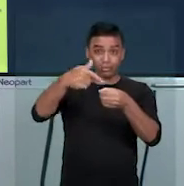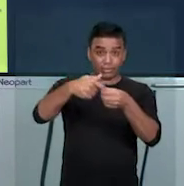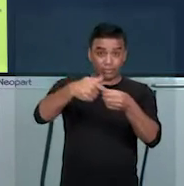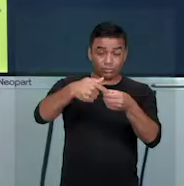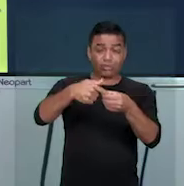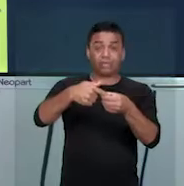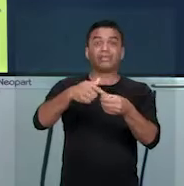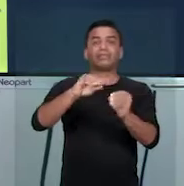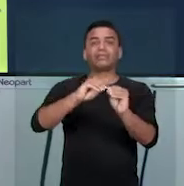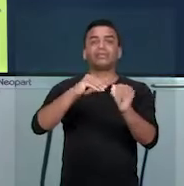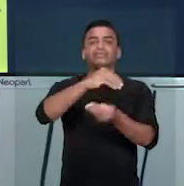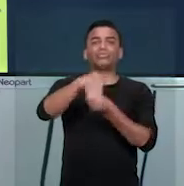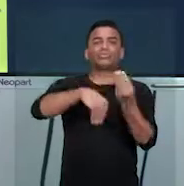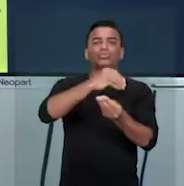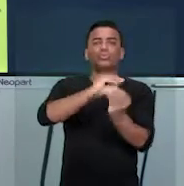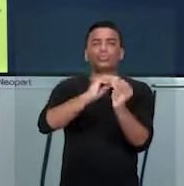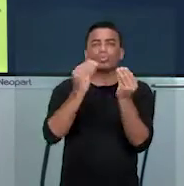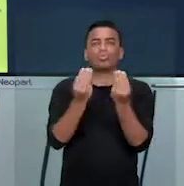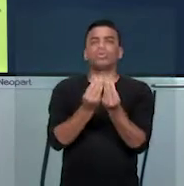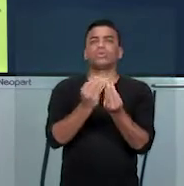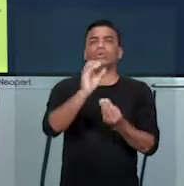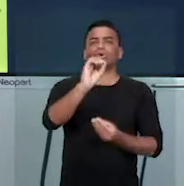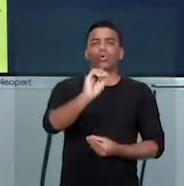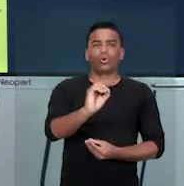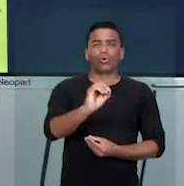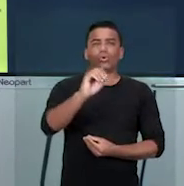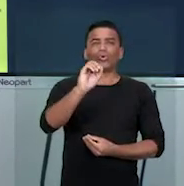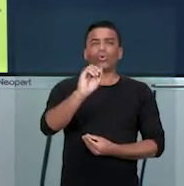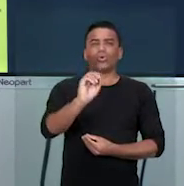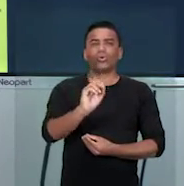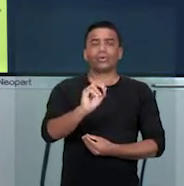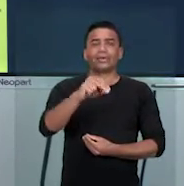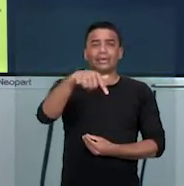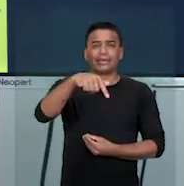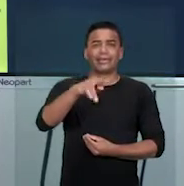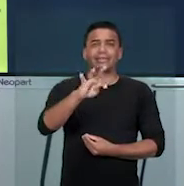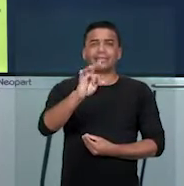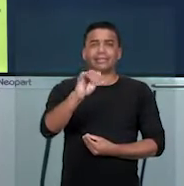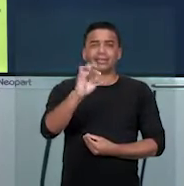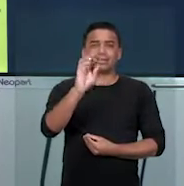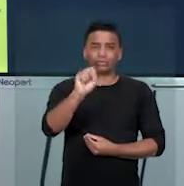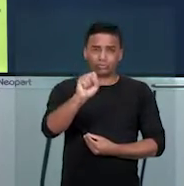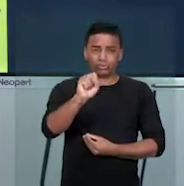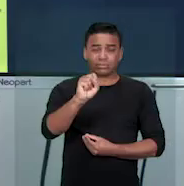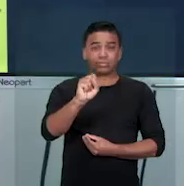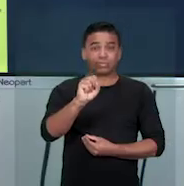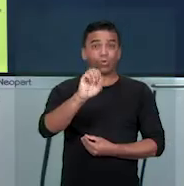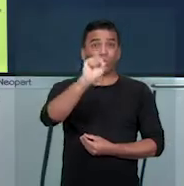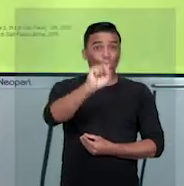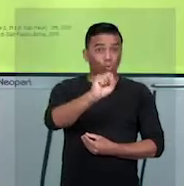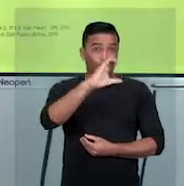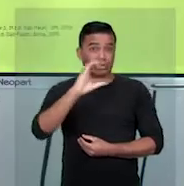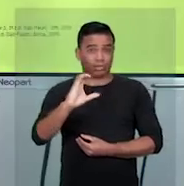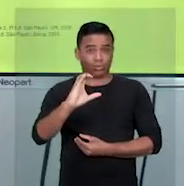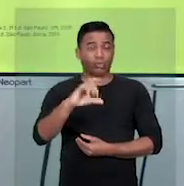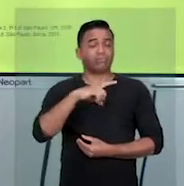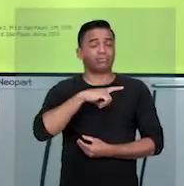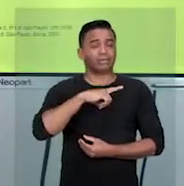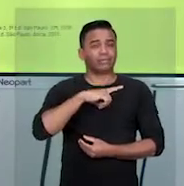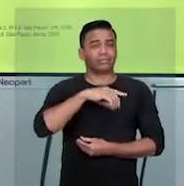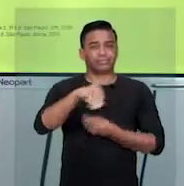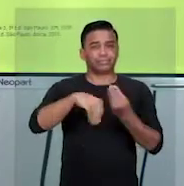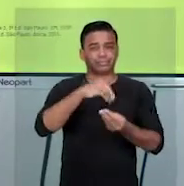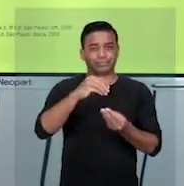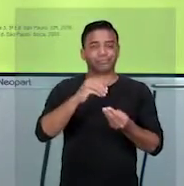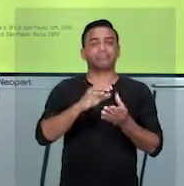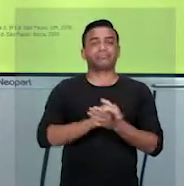que seria octanos? São hidrocarbonetos que possuem 8 carbonos. Bom, aqui tem